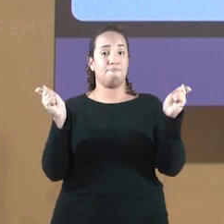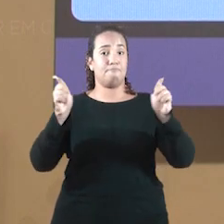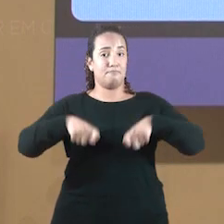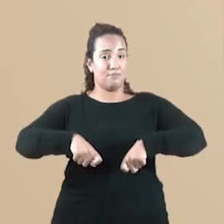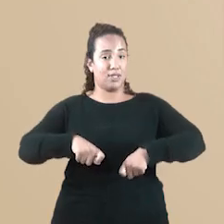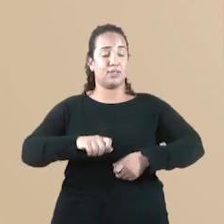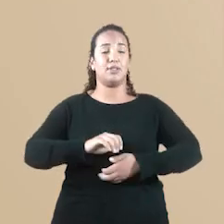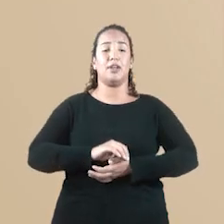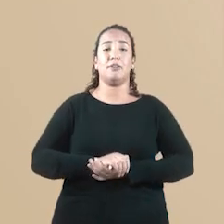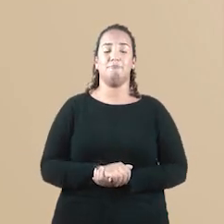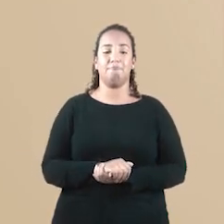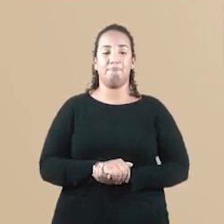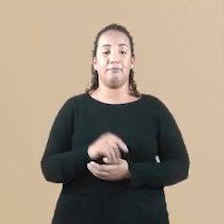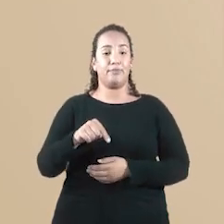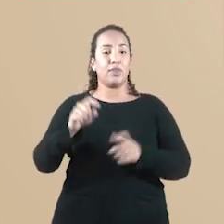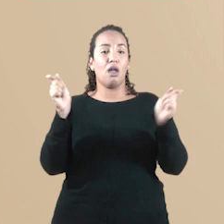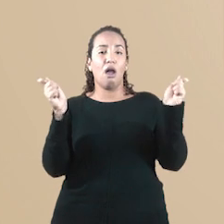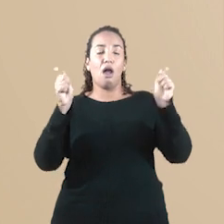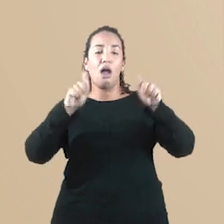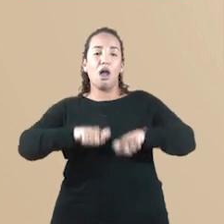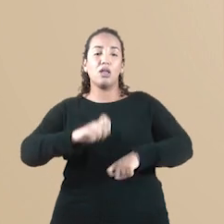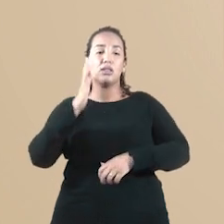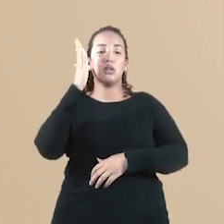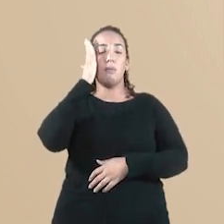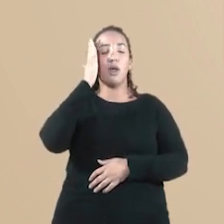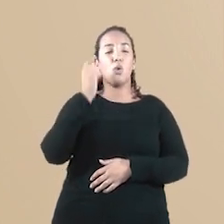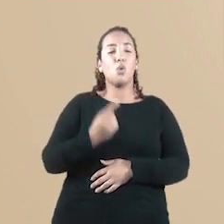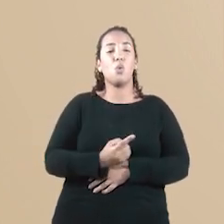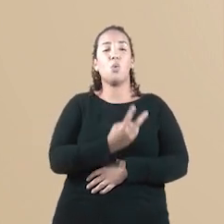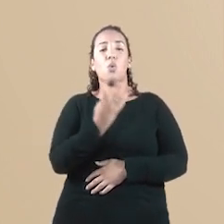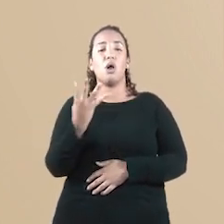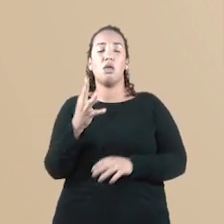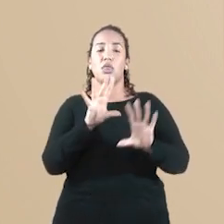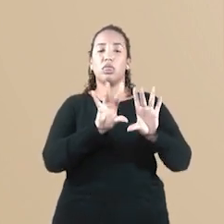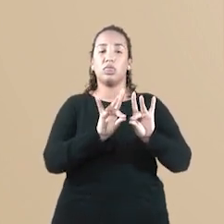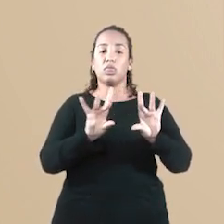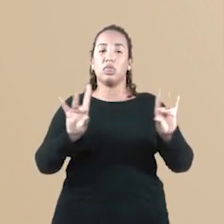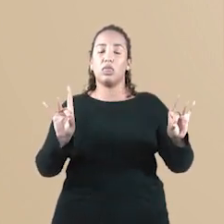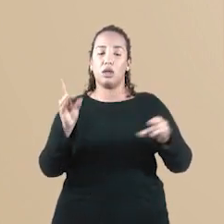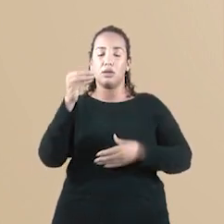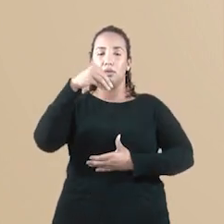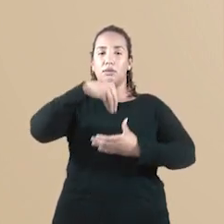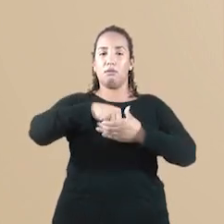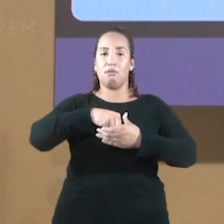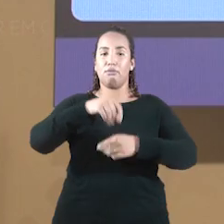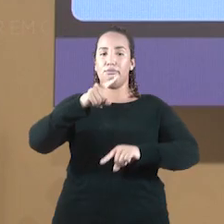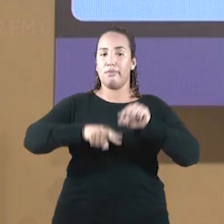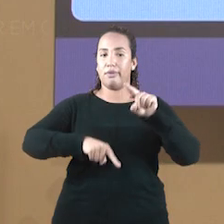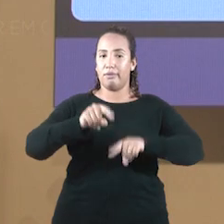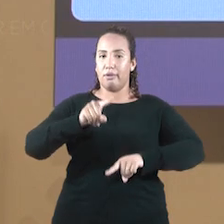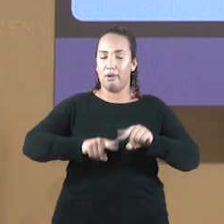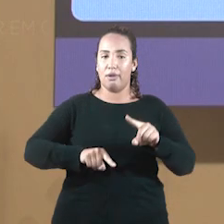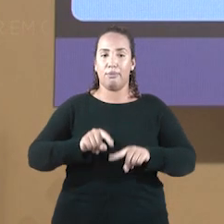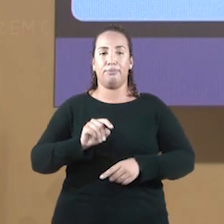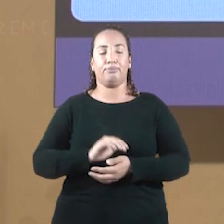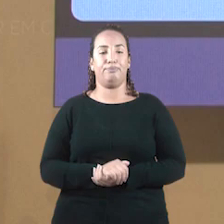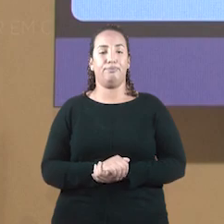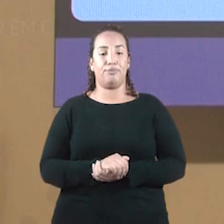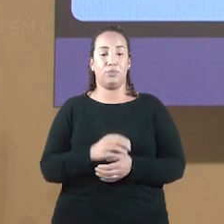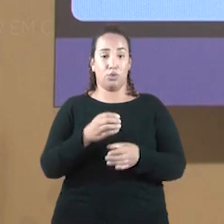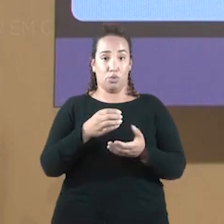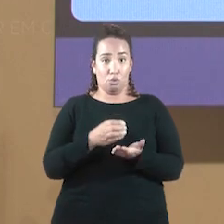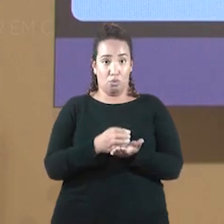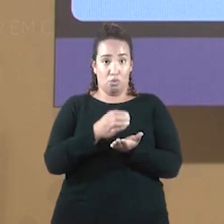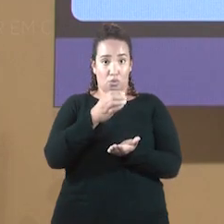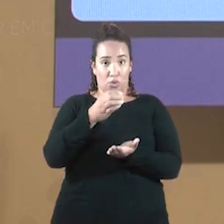capacidade. Ela mede a quantidade de líquido que cabe em um recipiente. Os copos descartáveis,